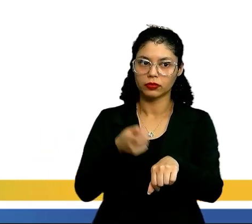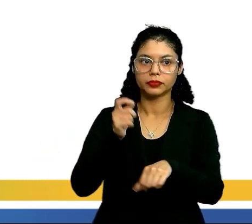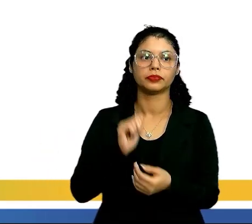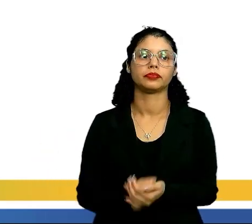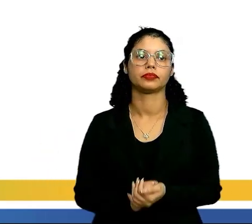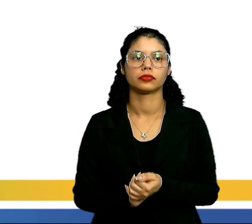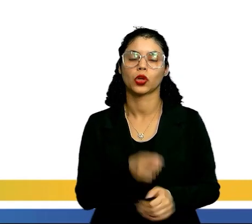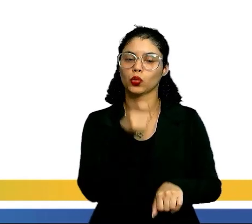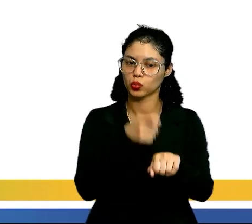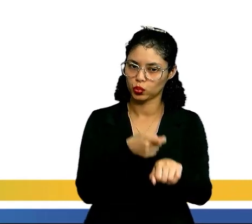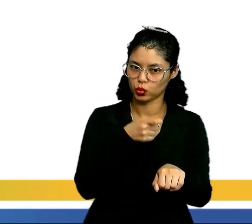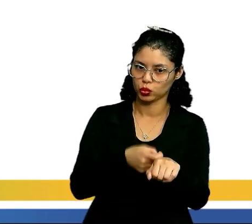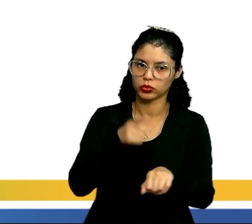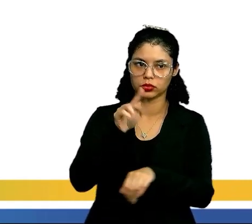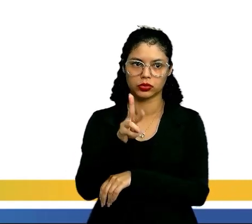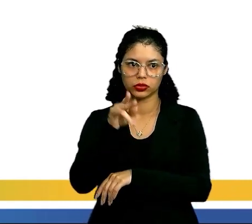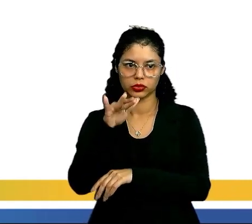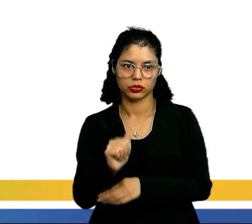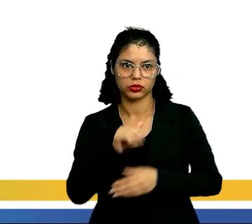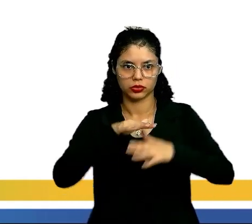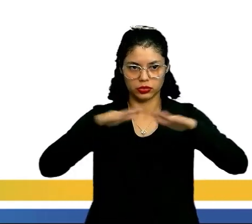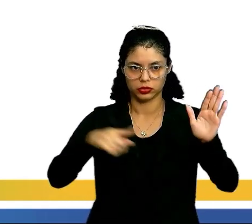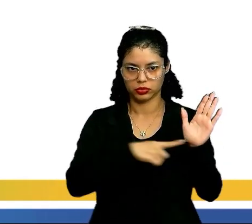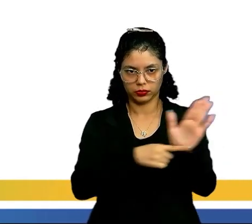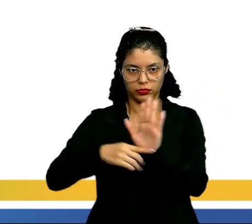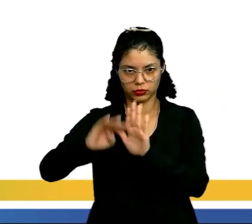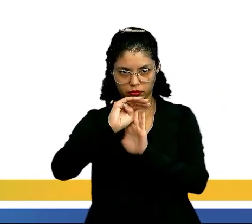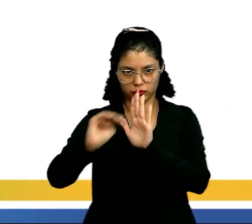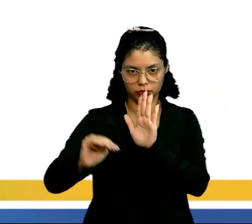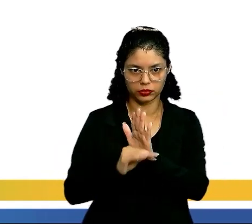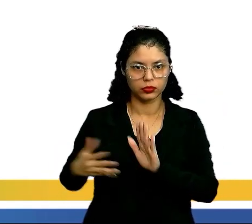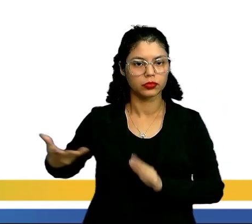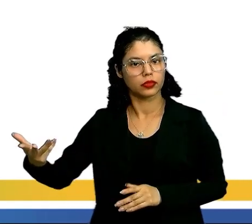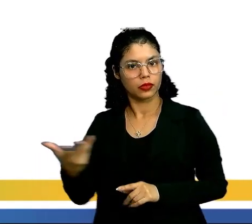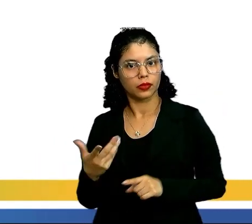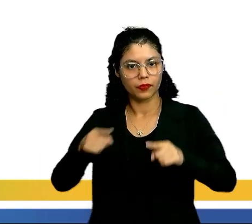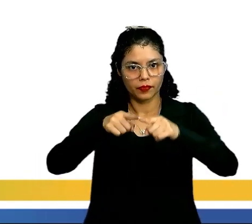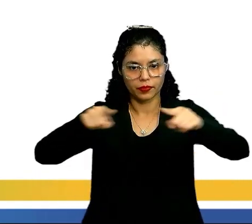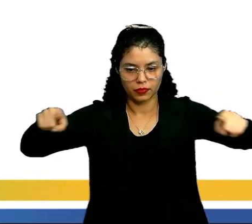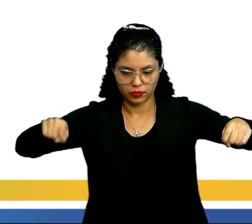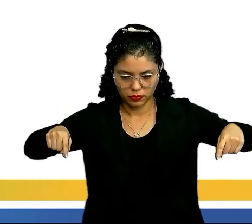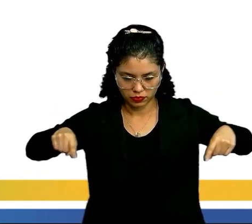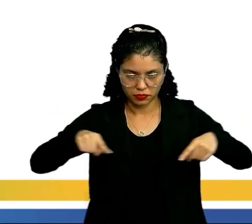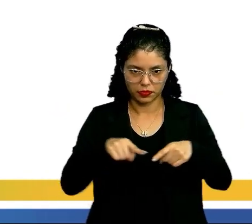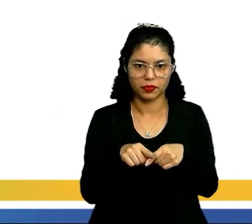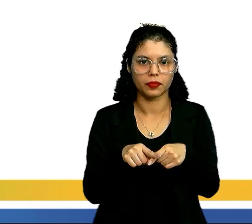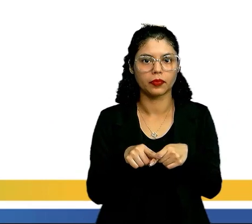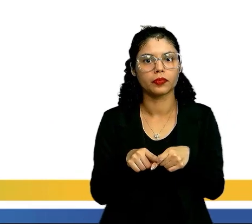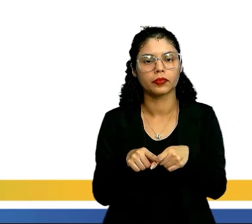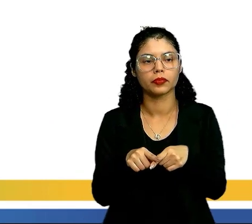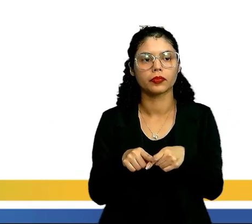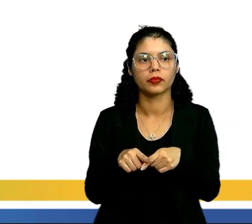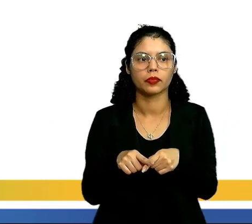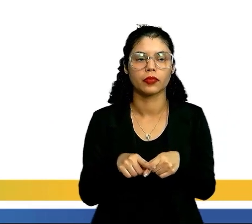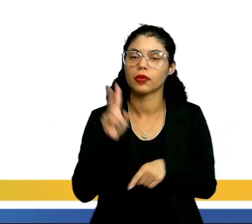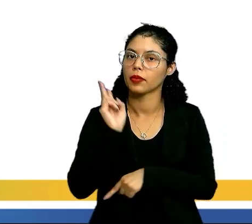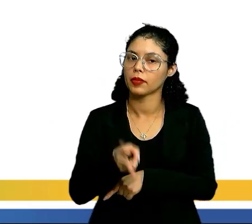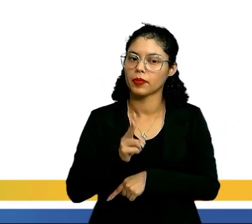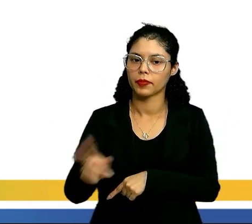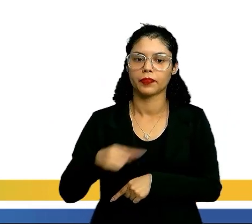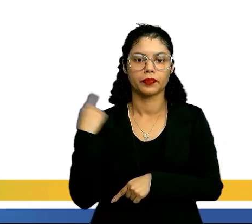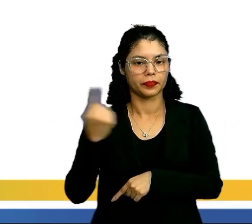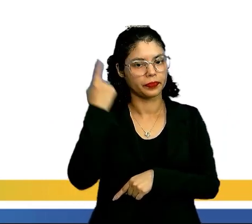Diz o seguinte a questão: os sólidos geométricos representados abaixo têm bases